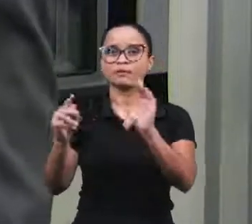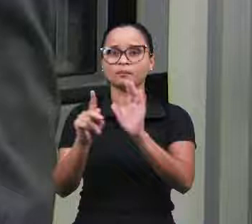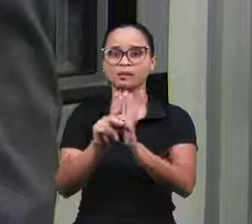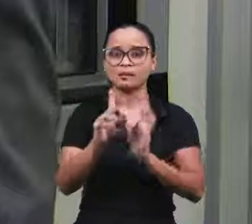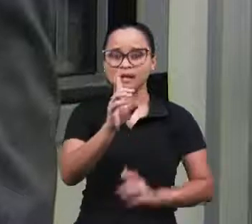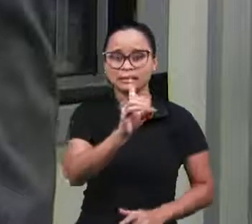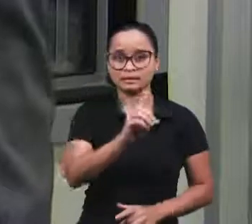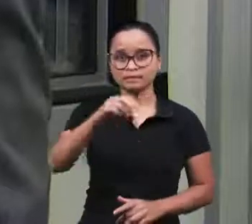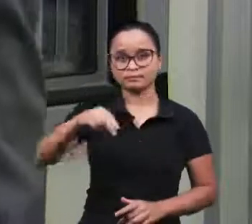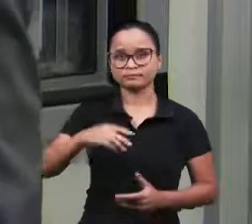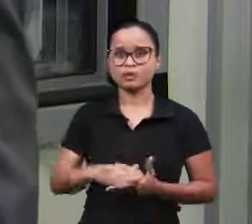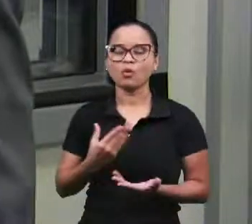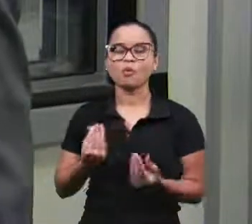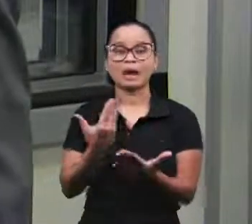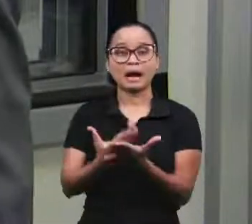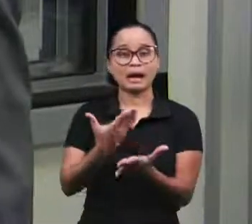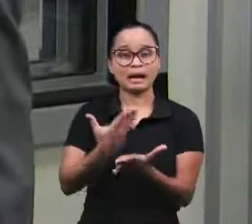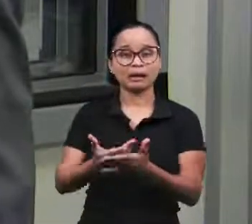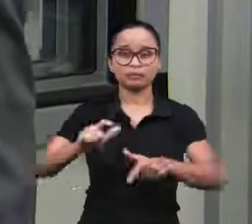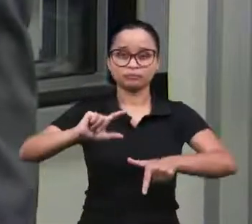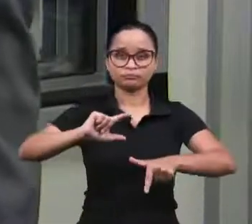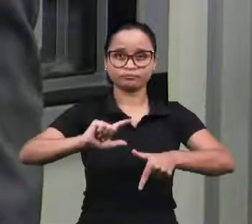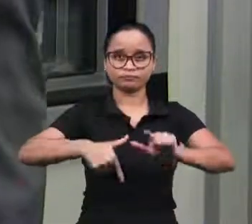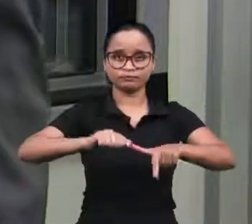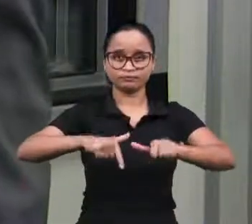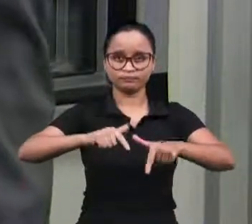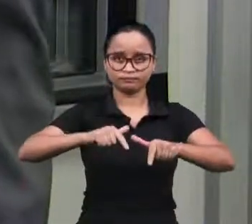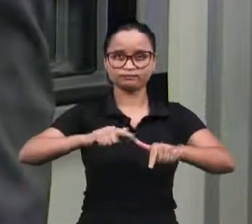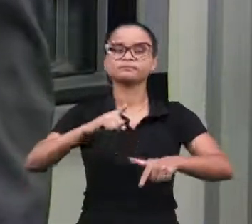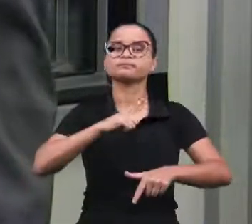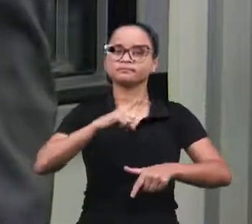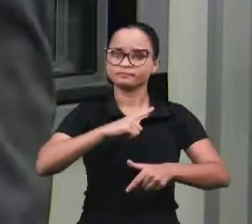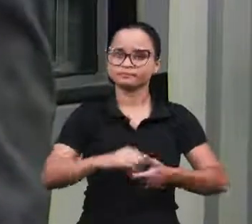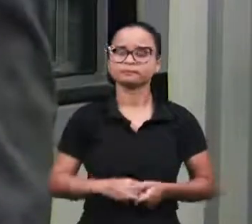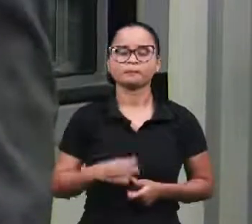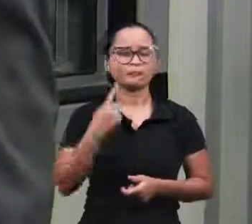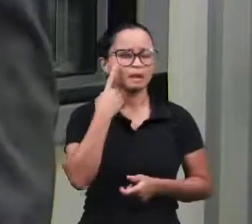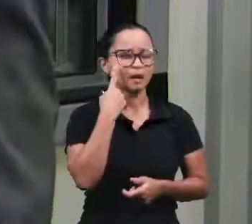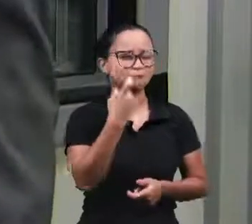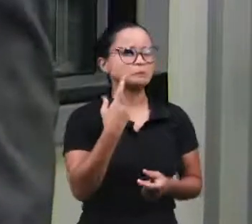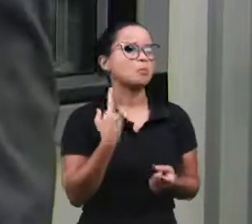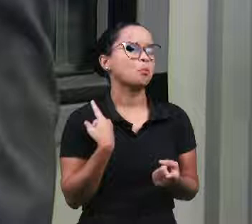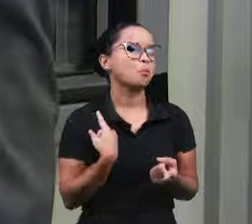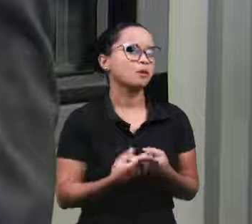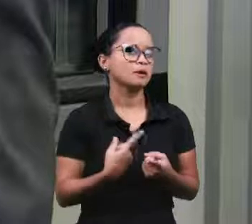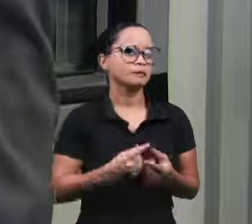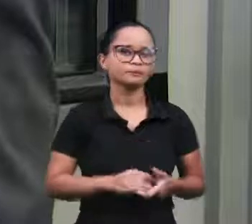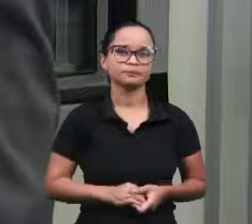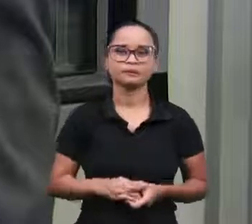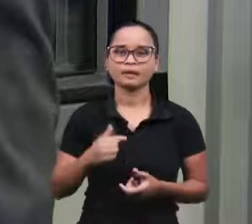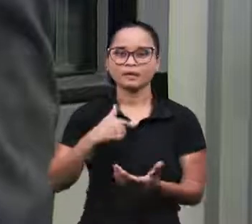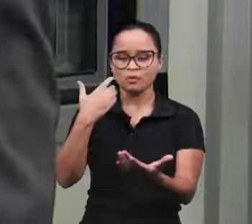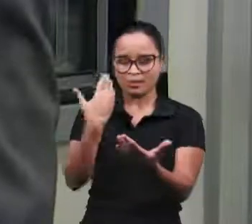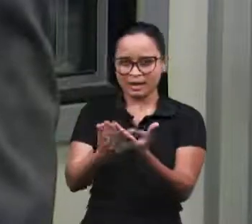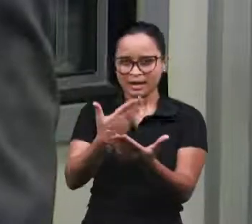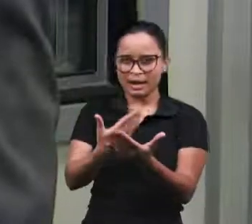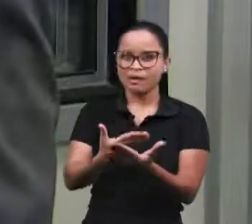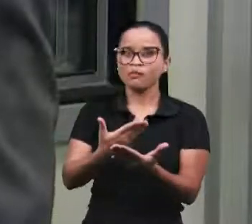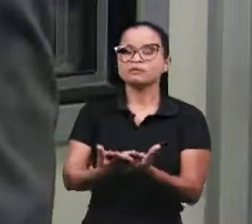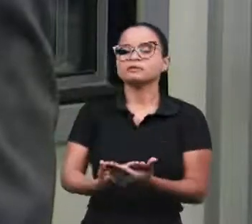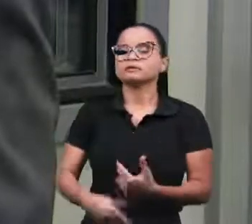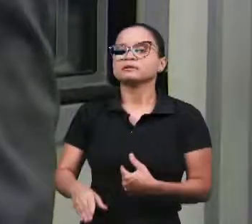de Israel. Israel. Dava muitas aulas. É interessante que eu dei por muitos anos a aula de Israel. Acho